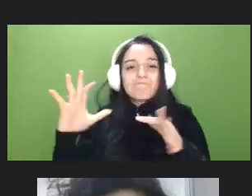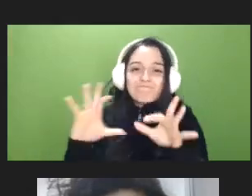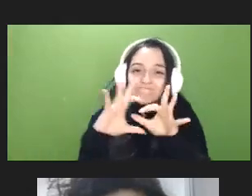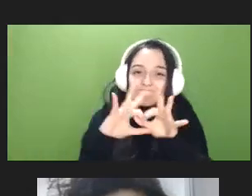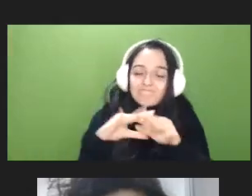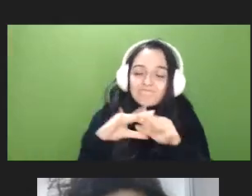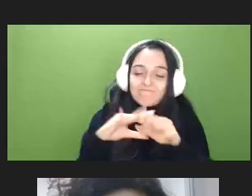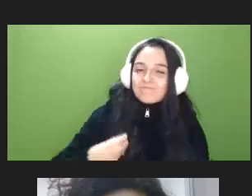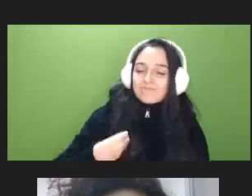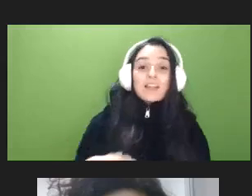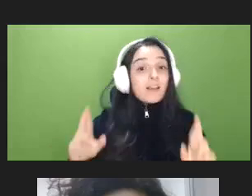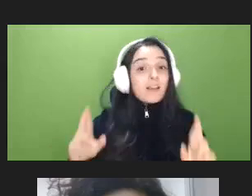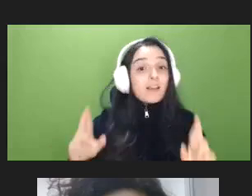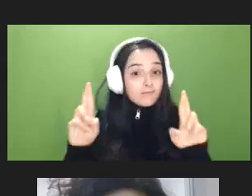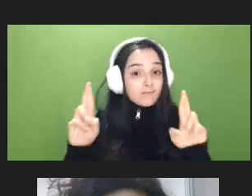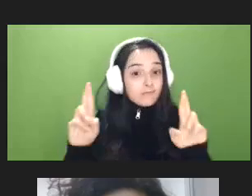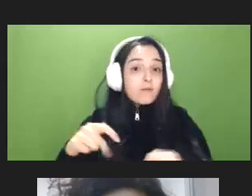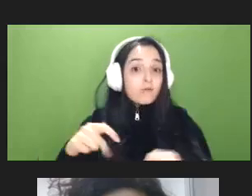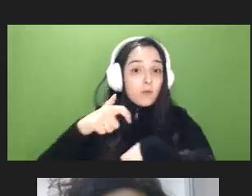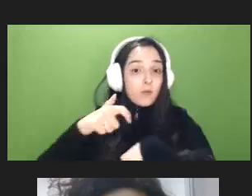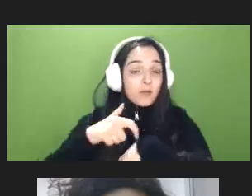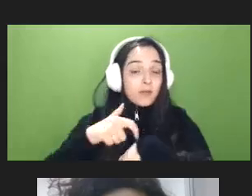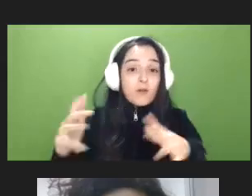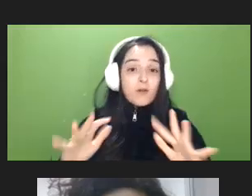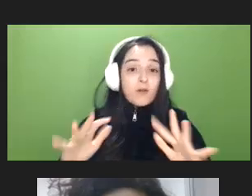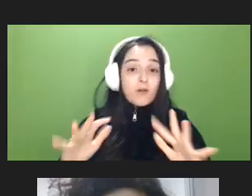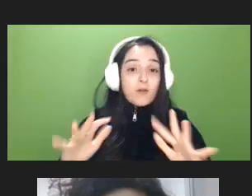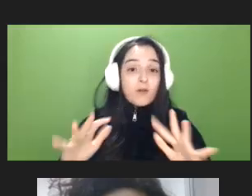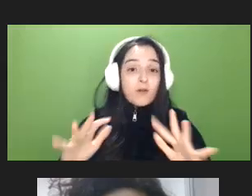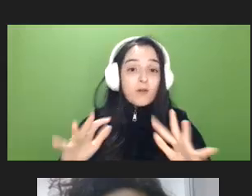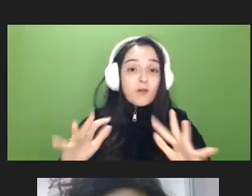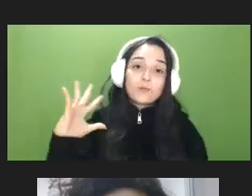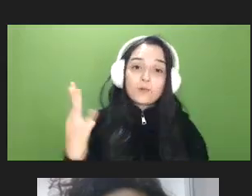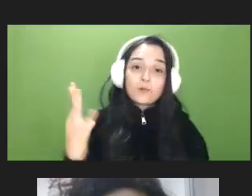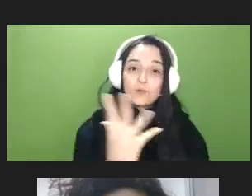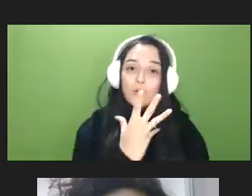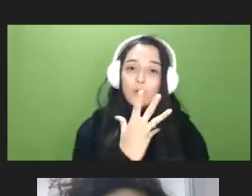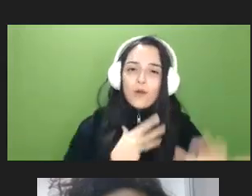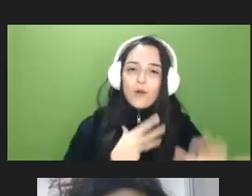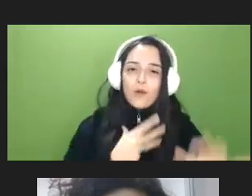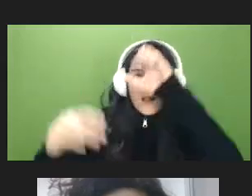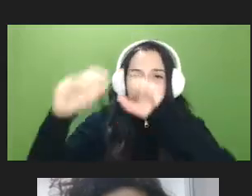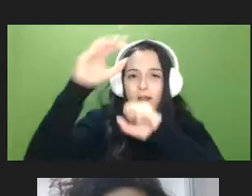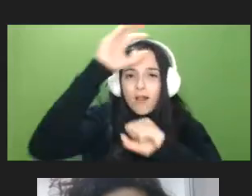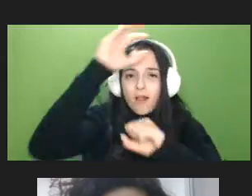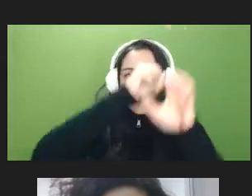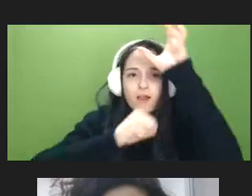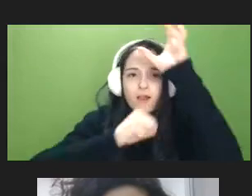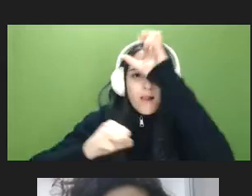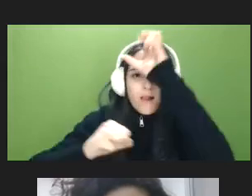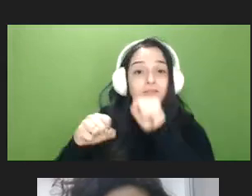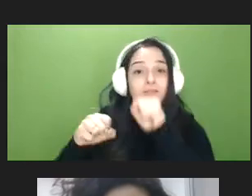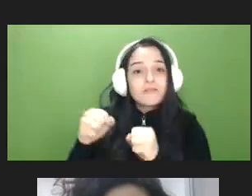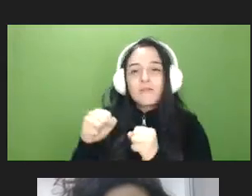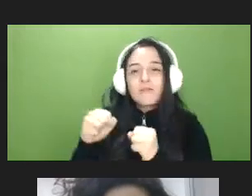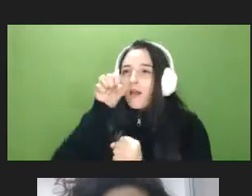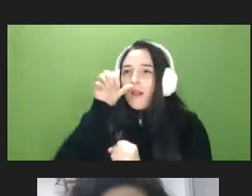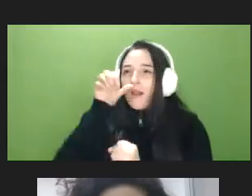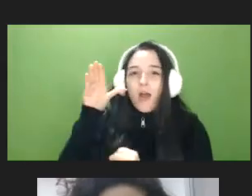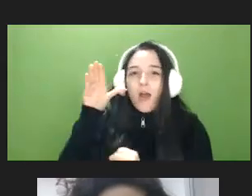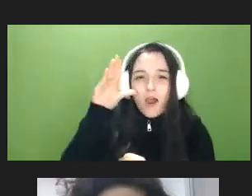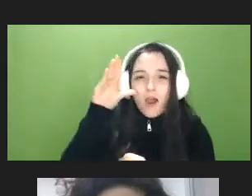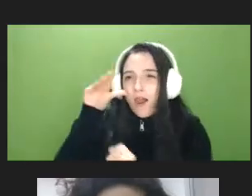muita reflexão e aprendizado para todos aqueles que vão aproveitar desse conteúdo para uma